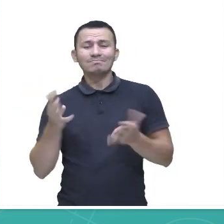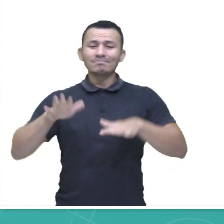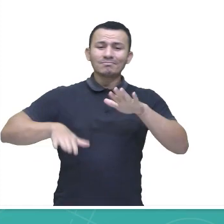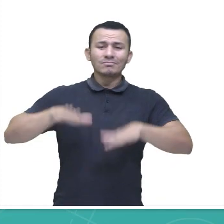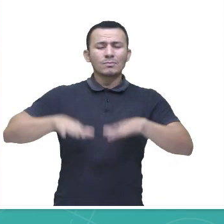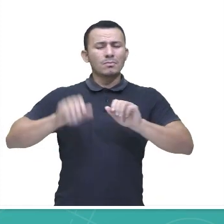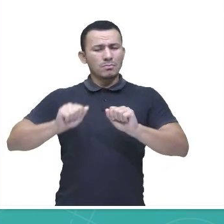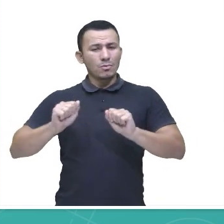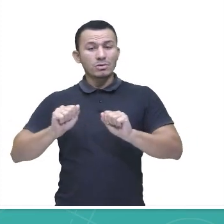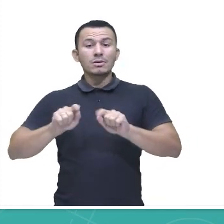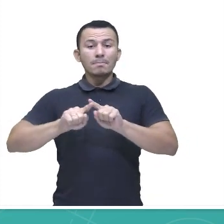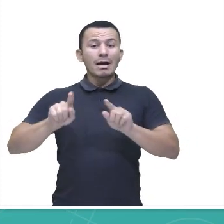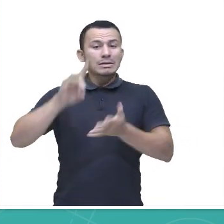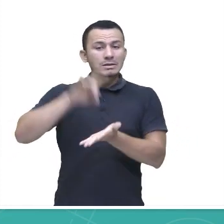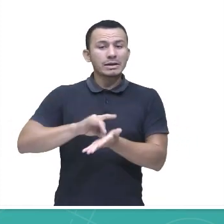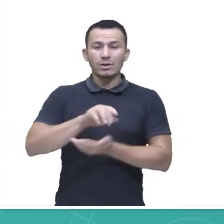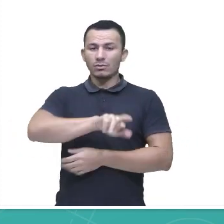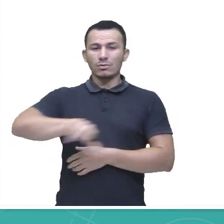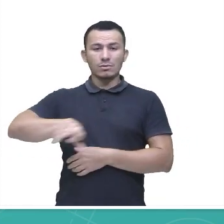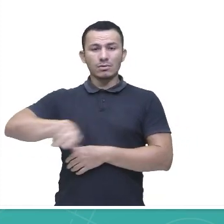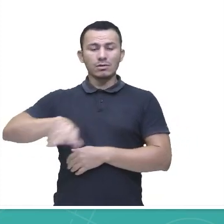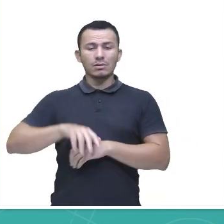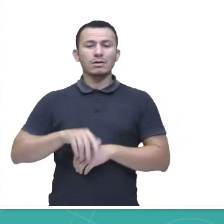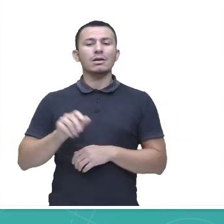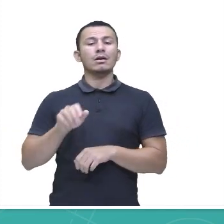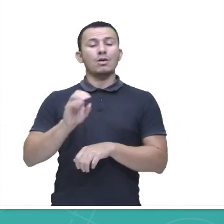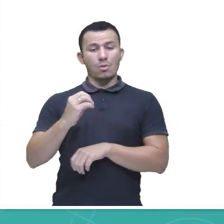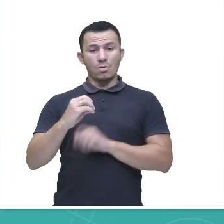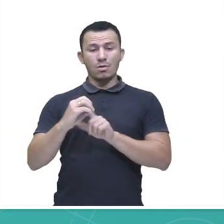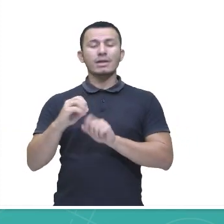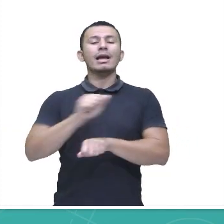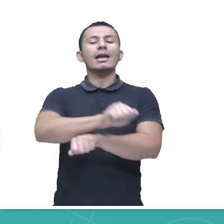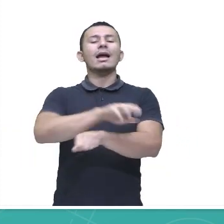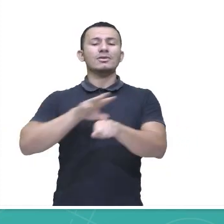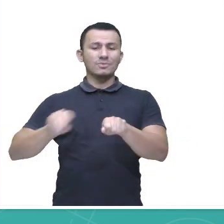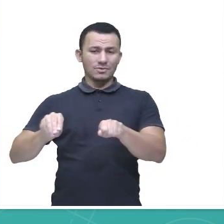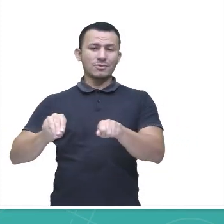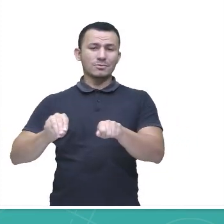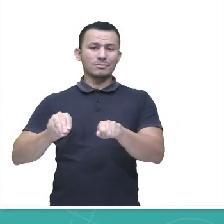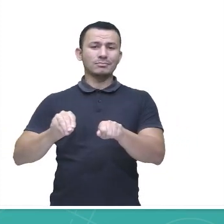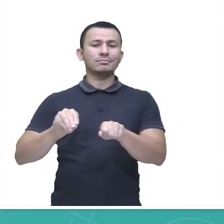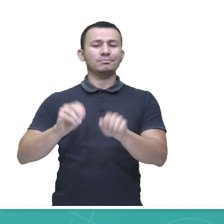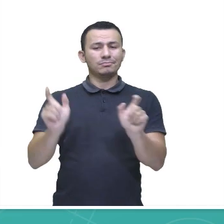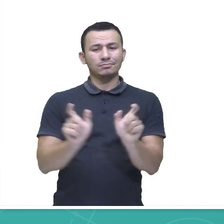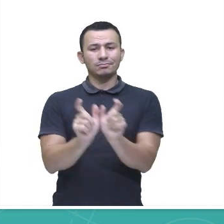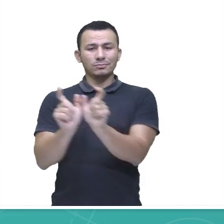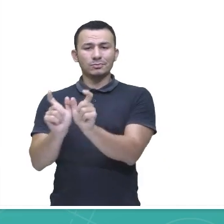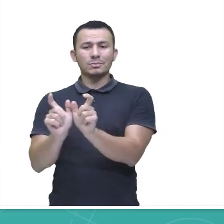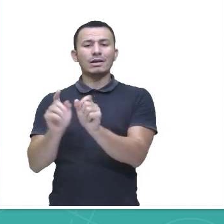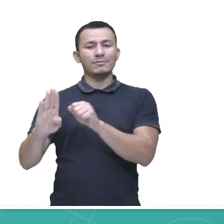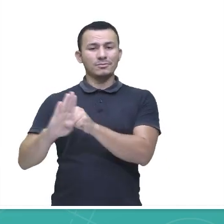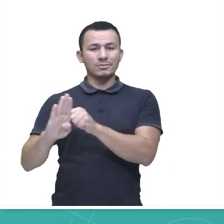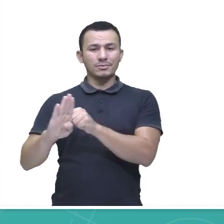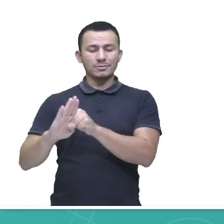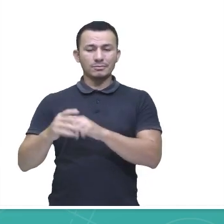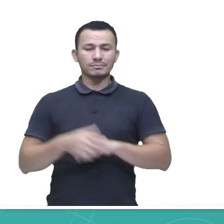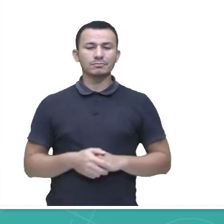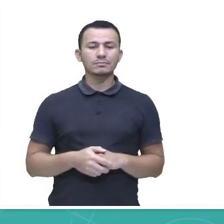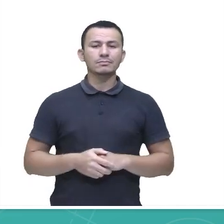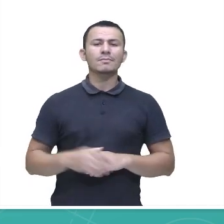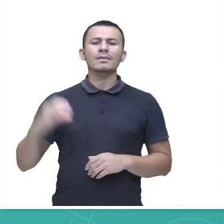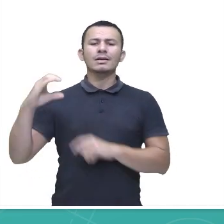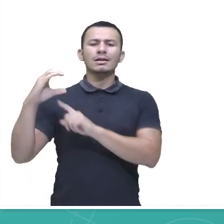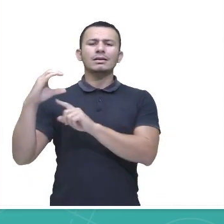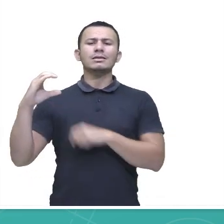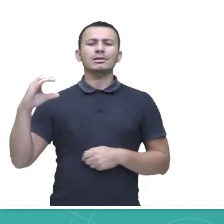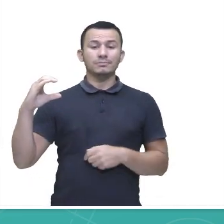leve noção, mas certeza absoluta não, né? Porque ela é um artigo, eu sei que artigo está acompanhando o substantivo. E a letra C? É